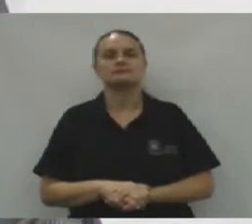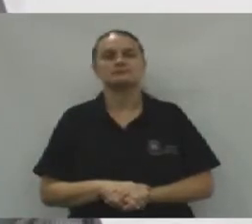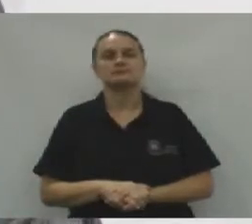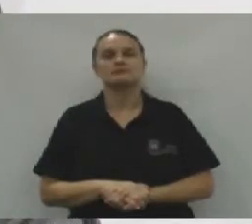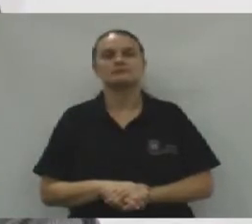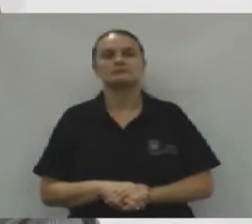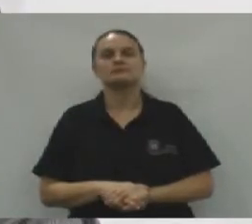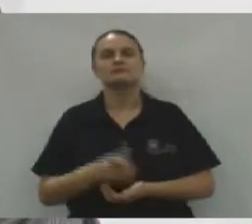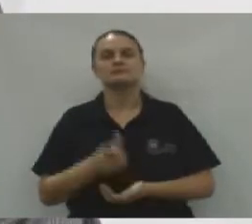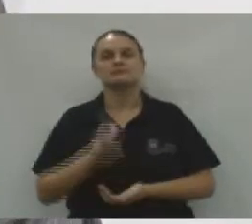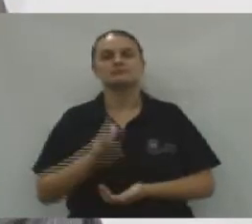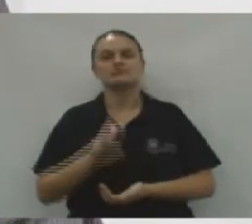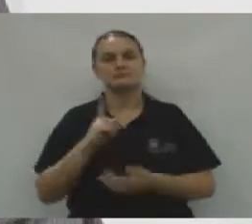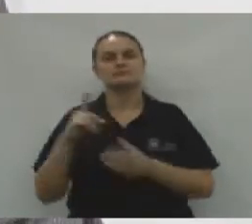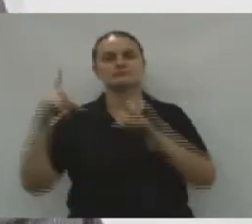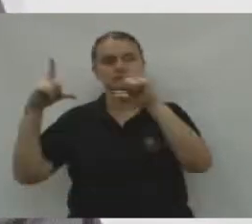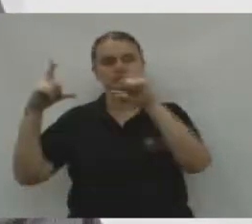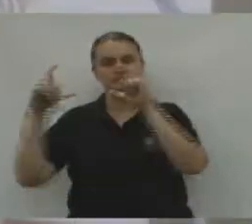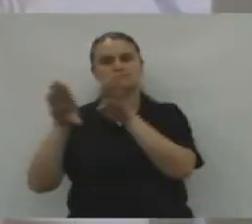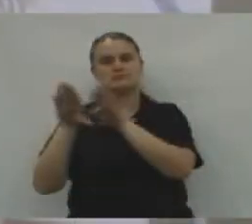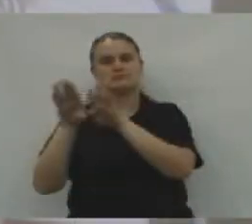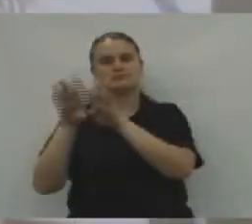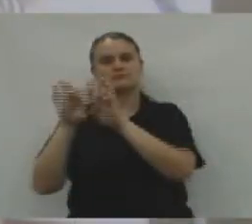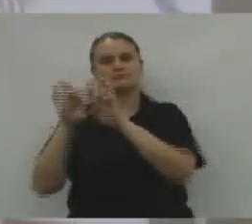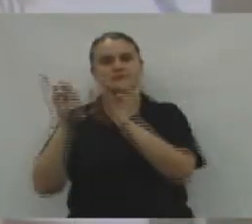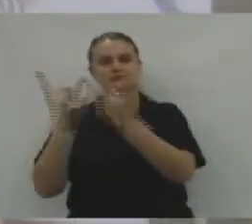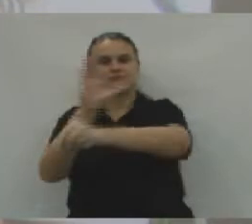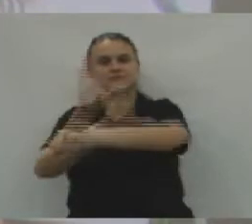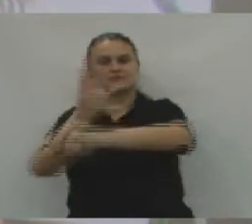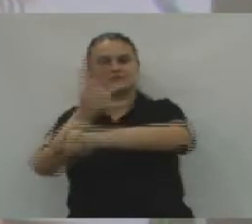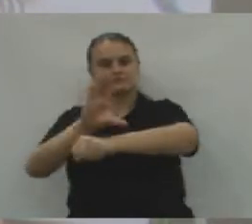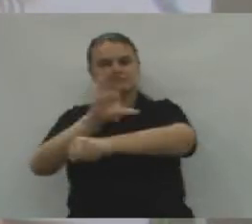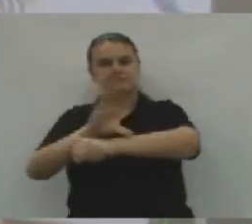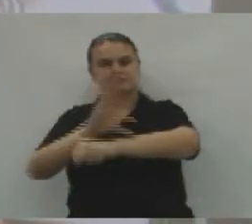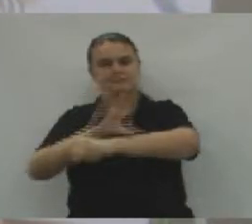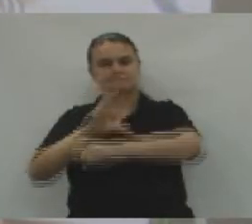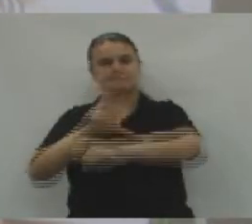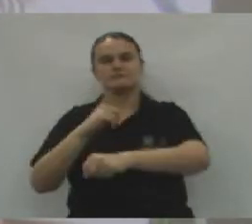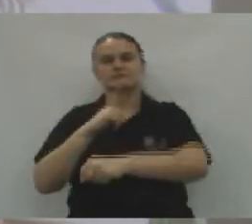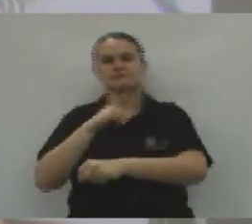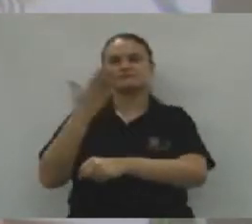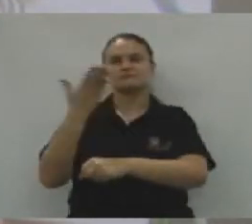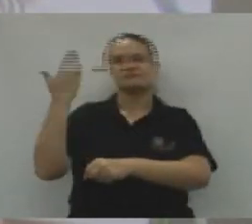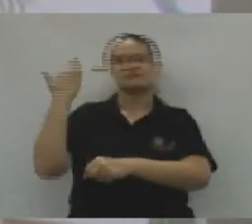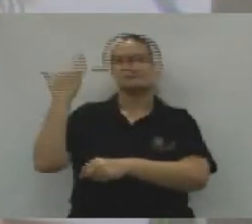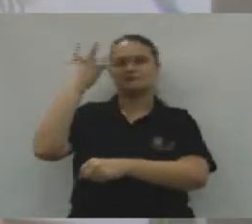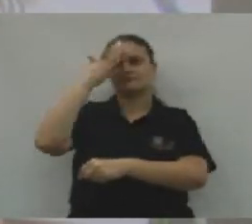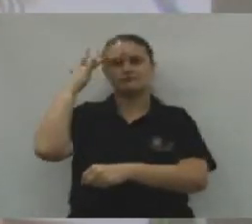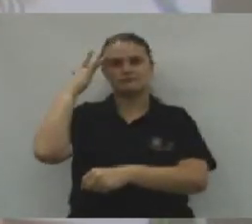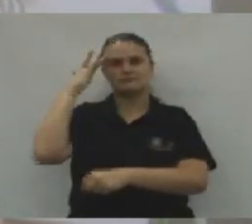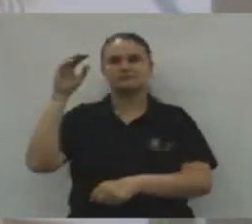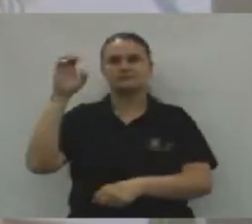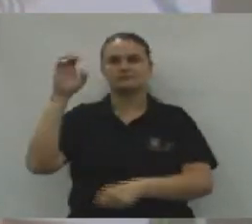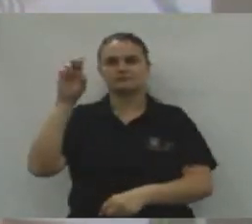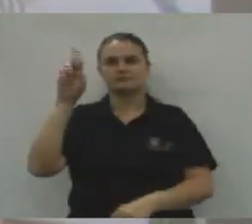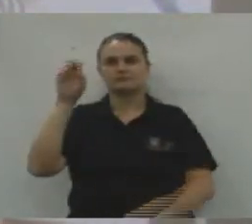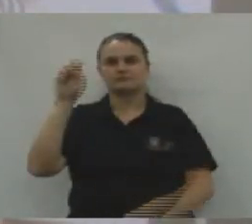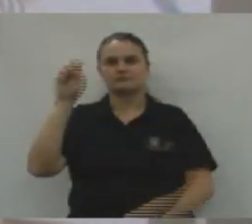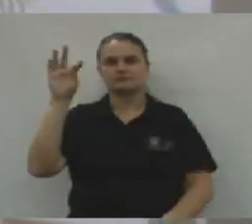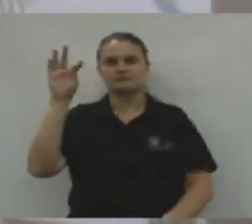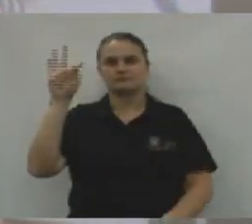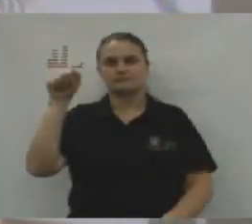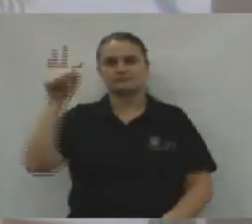Aqui também uma reunião de capacitação, ao fundo lá o Eustáquio, que está presente aí, que é